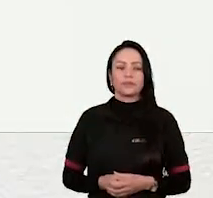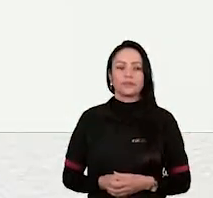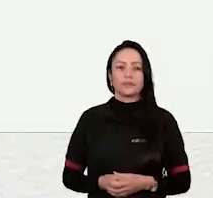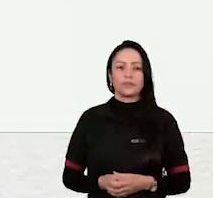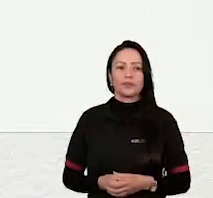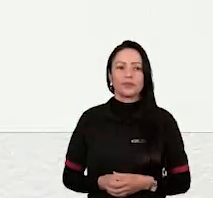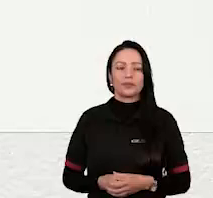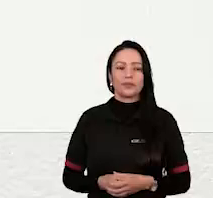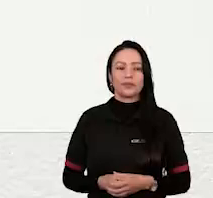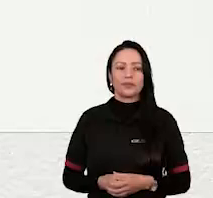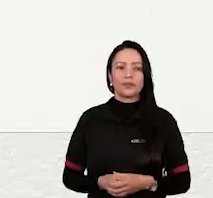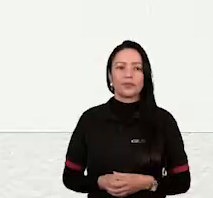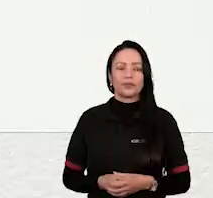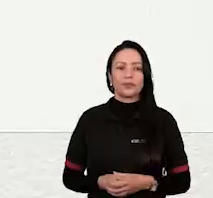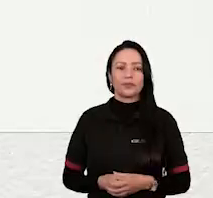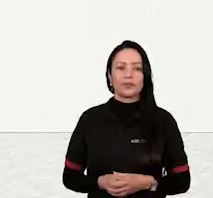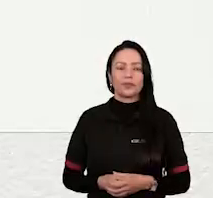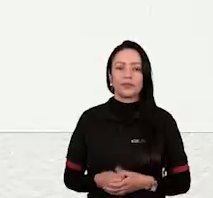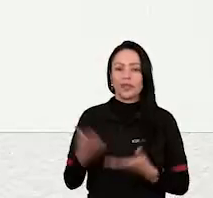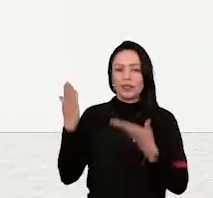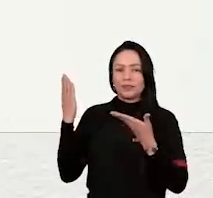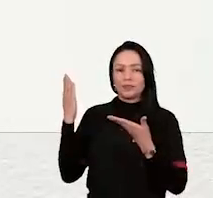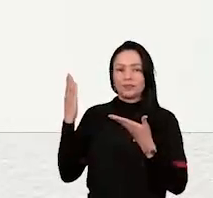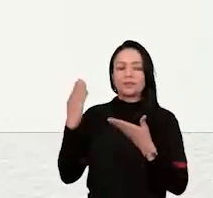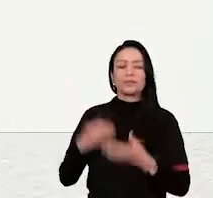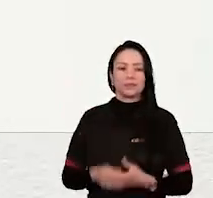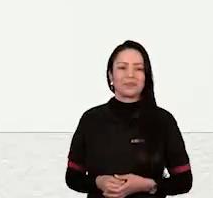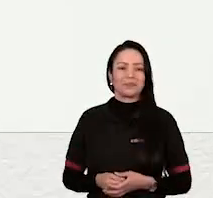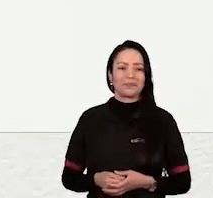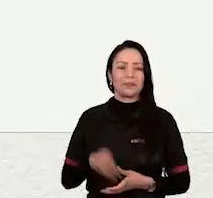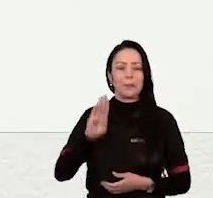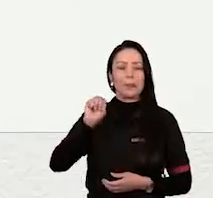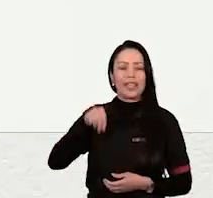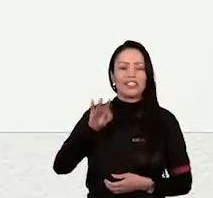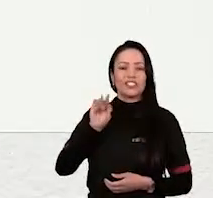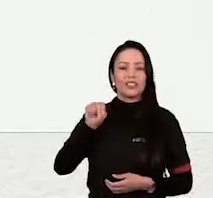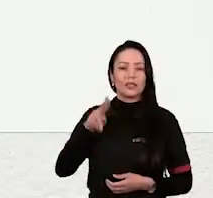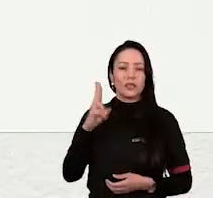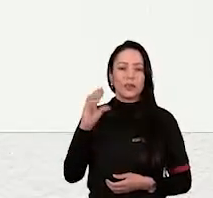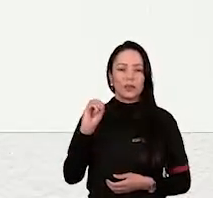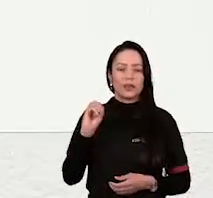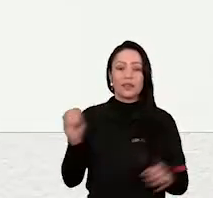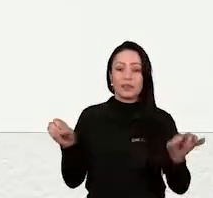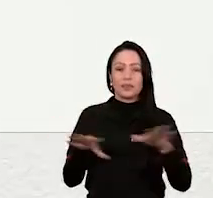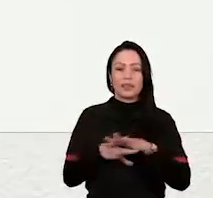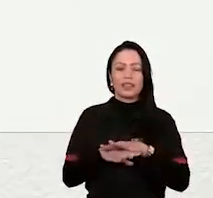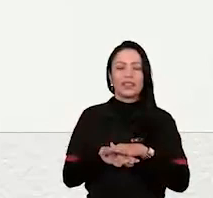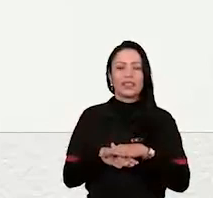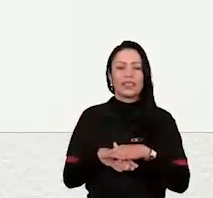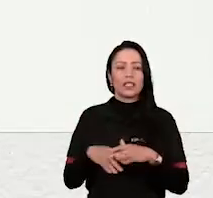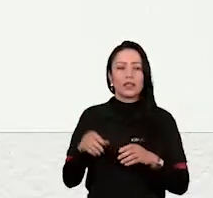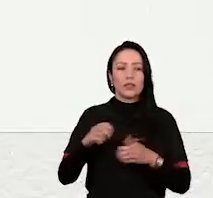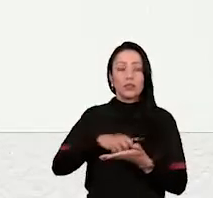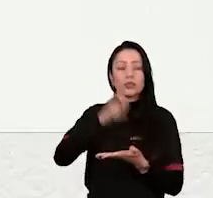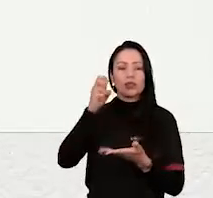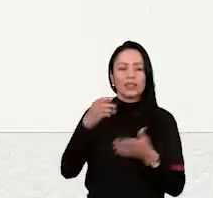certeza. Esse é o Bentinho, né? E esse a gente está encerrando agora. Esse Bentinho, ele